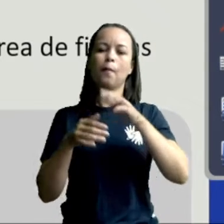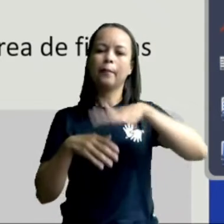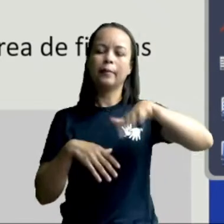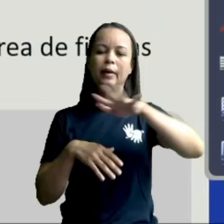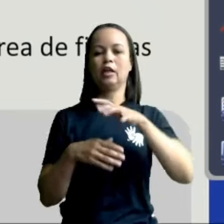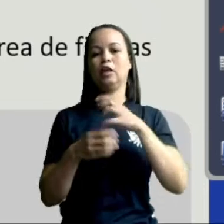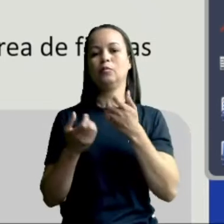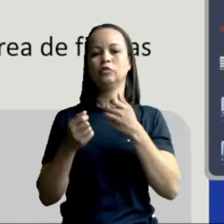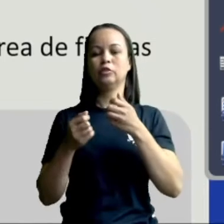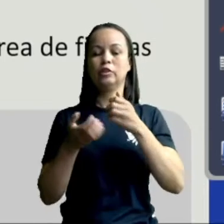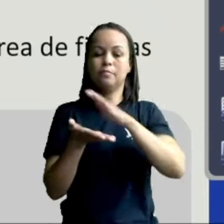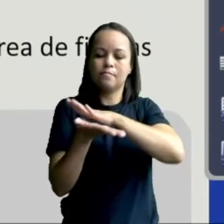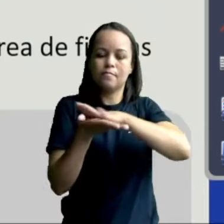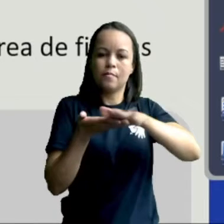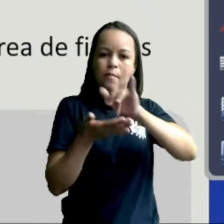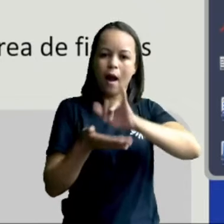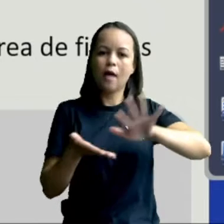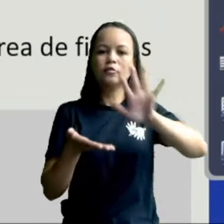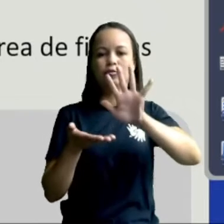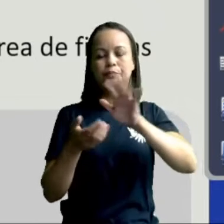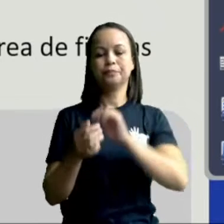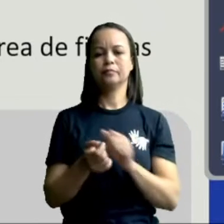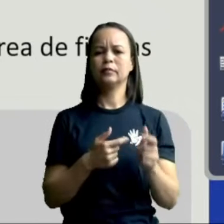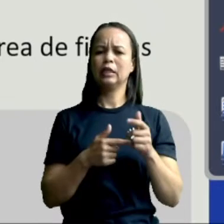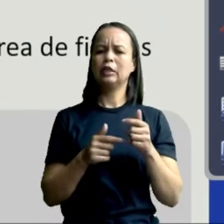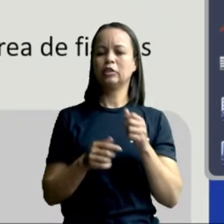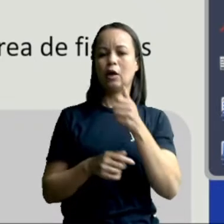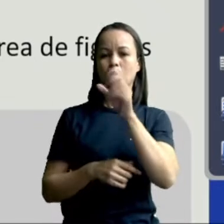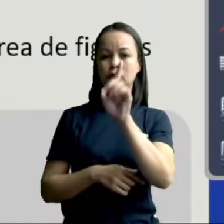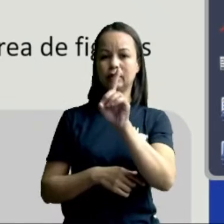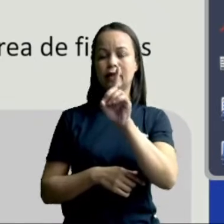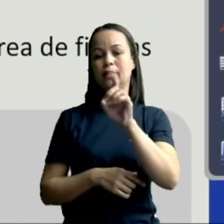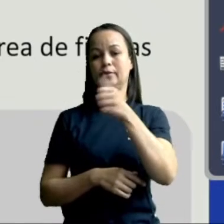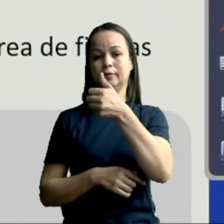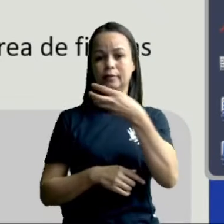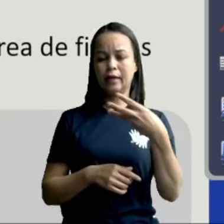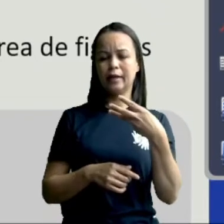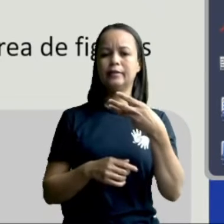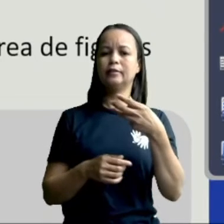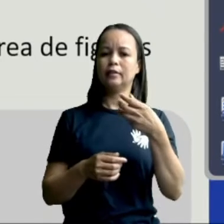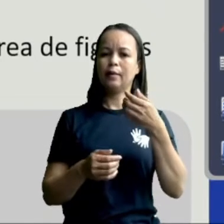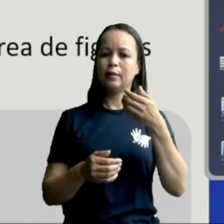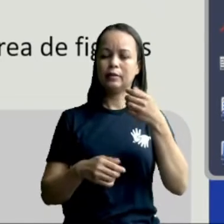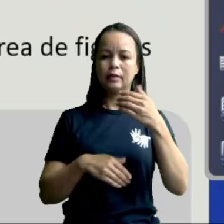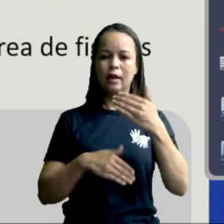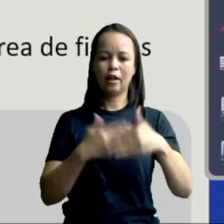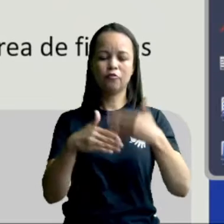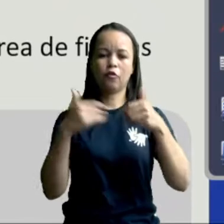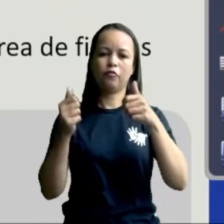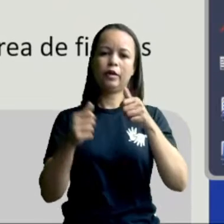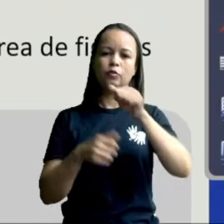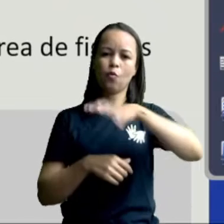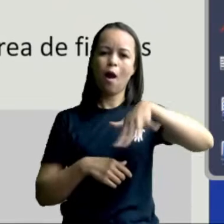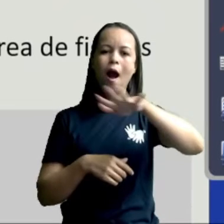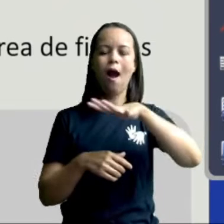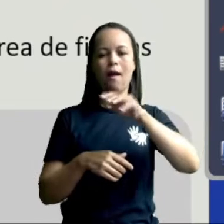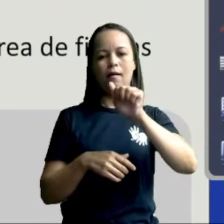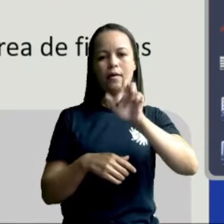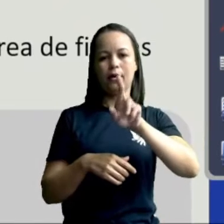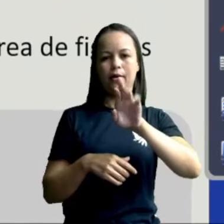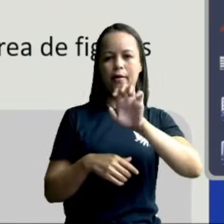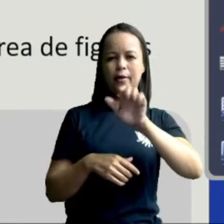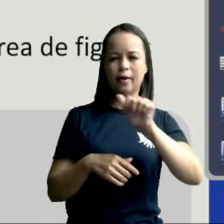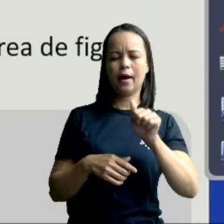já o D13 resolver problemas envolvendo áreas, tá? Então, para chegar nesse